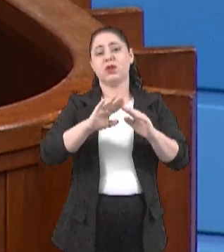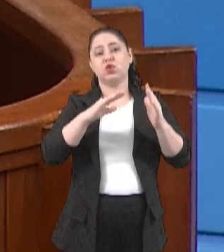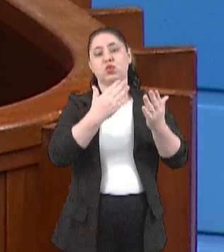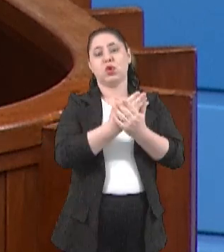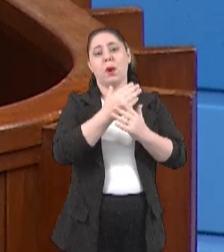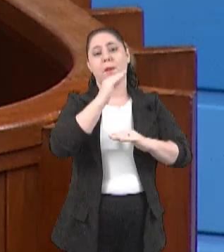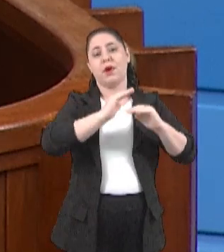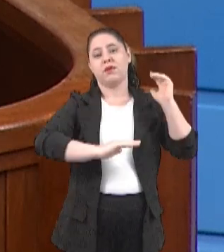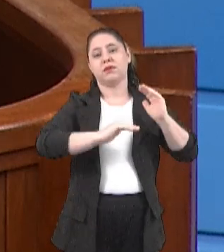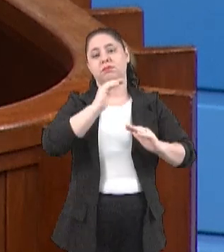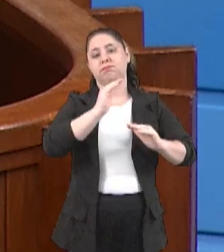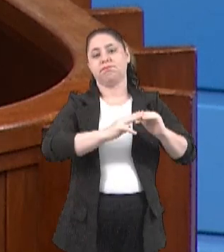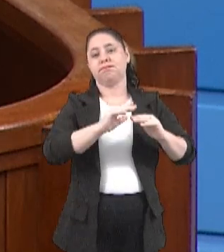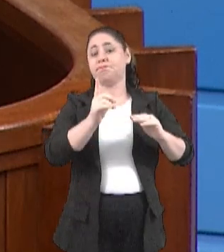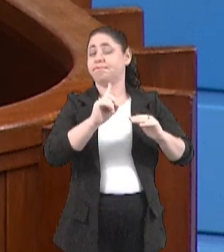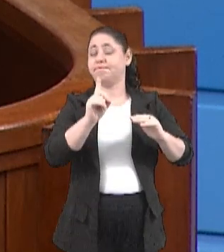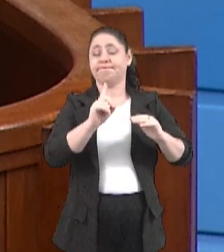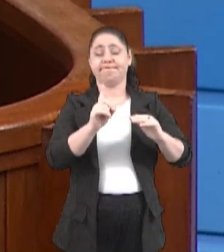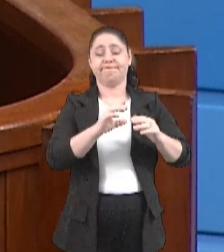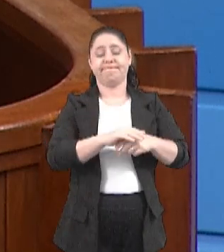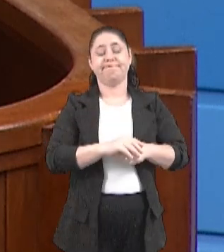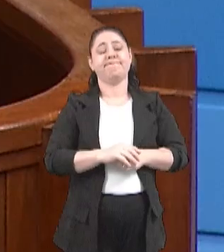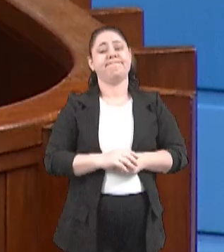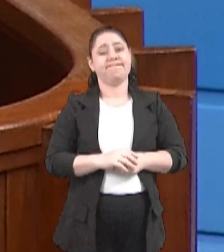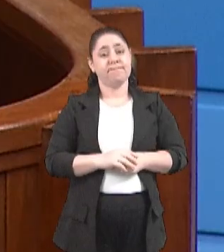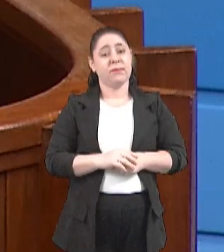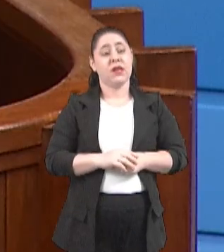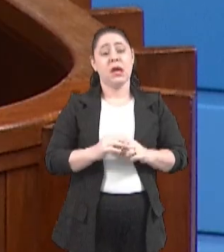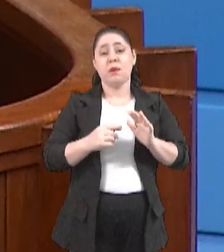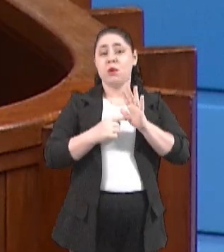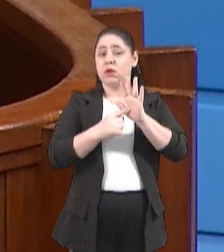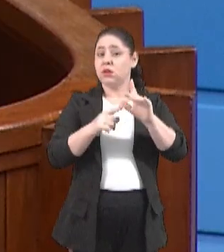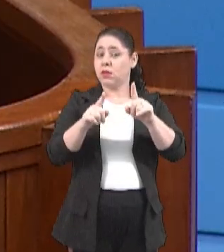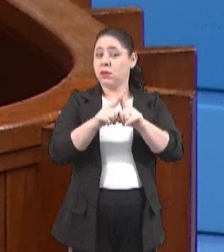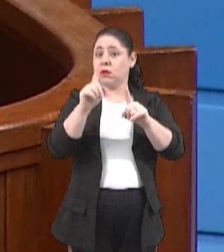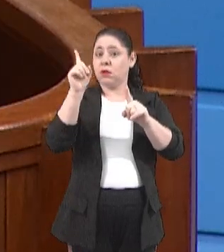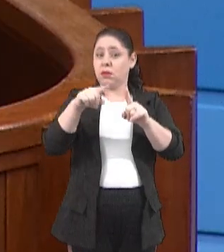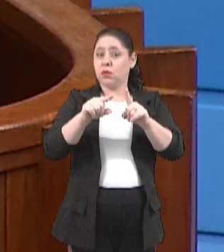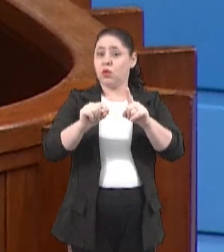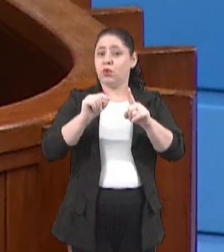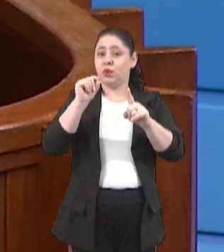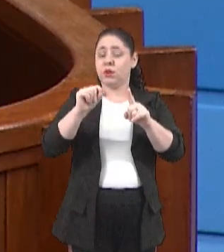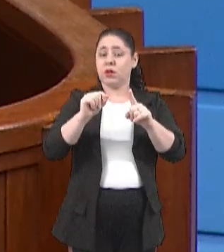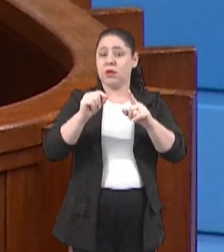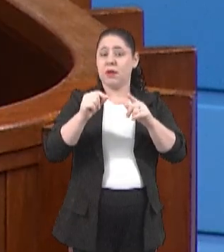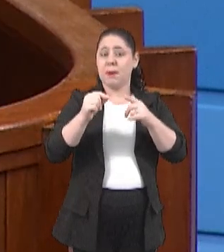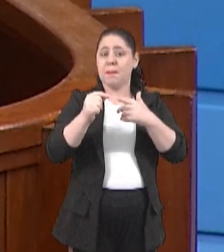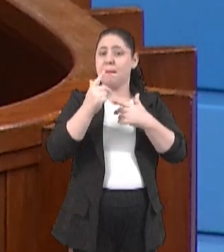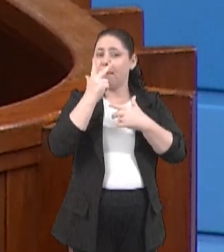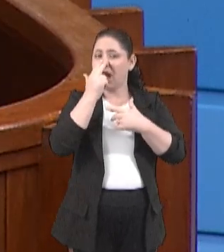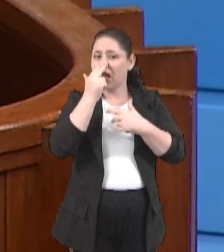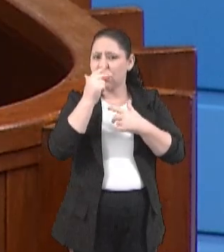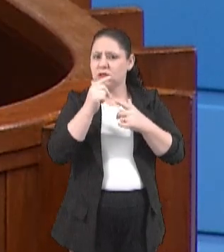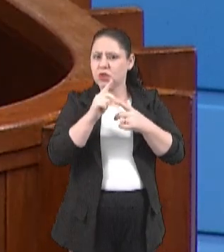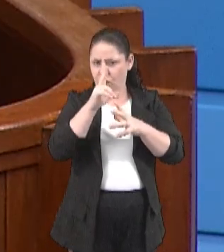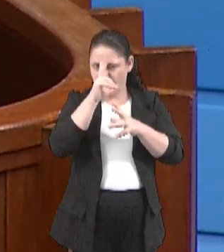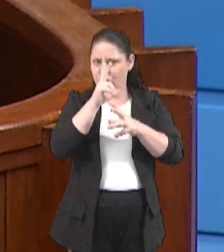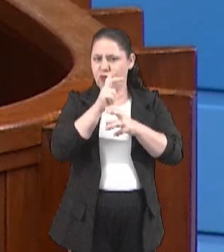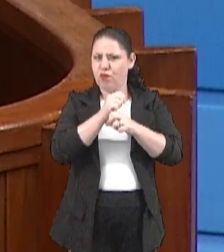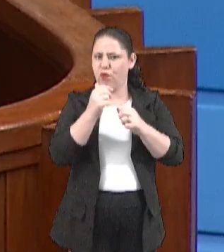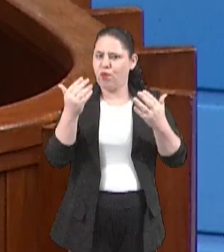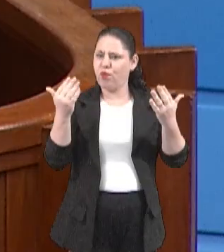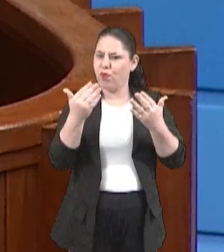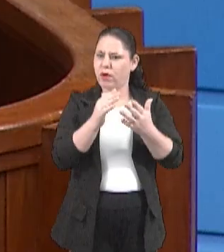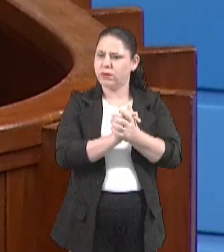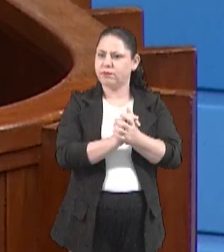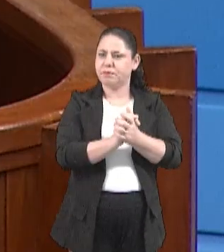educação profissional. Nos chama a atenção e mostra que essa é a pauta que vem com força agora e